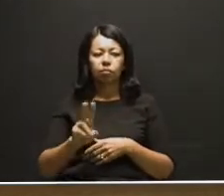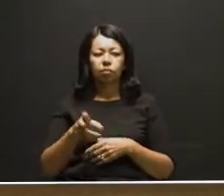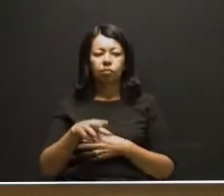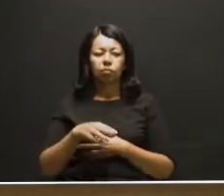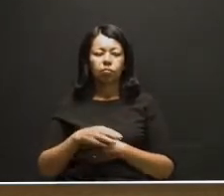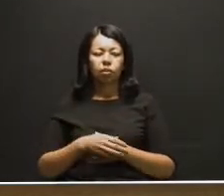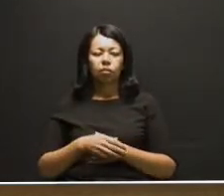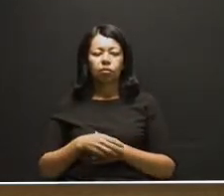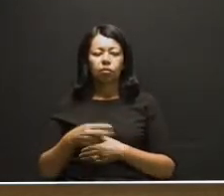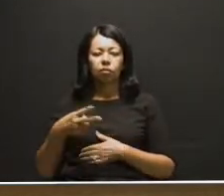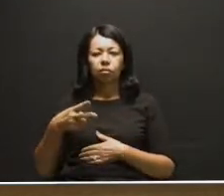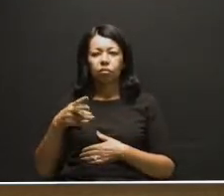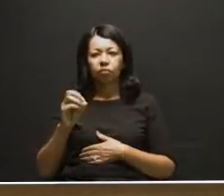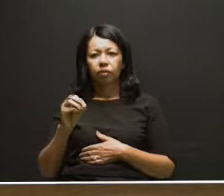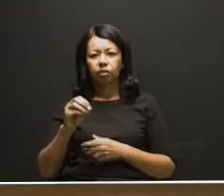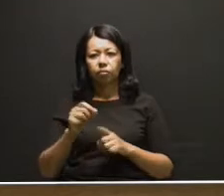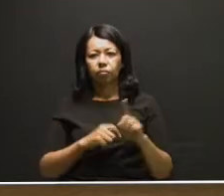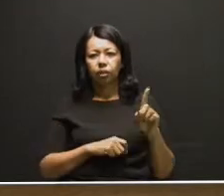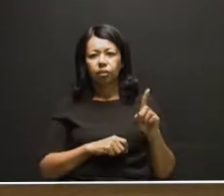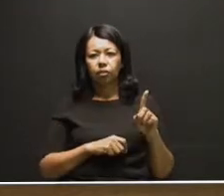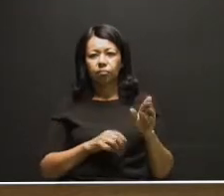20 meses